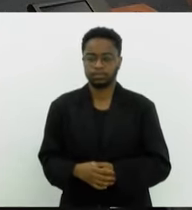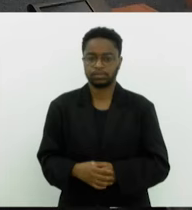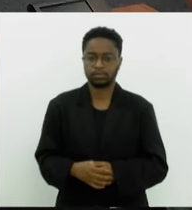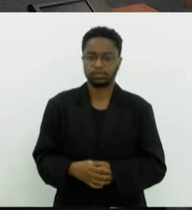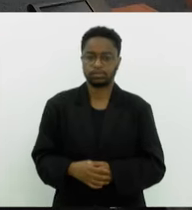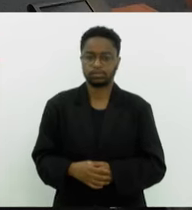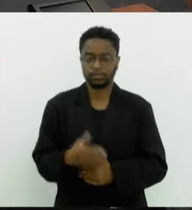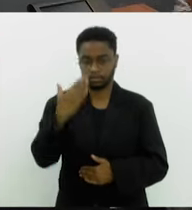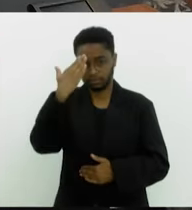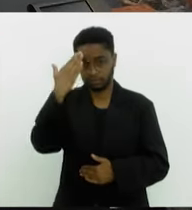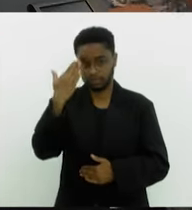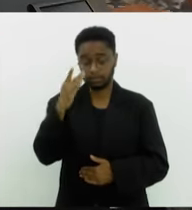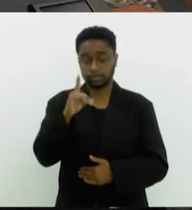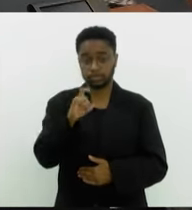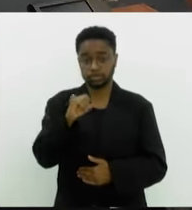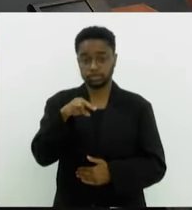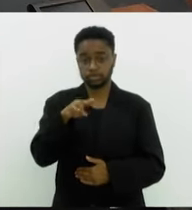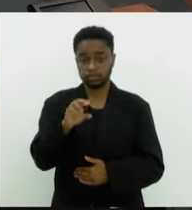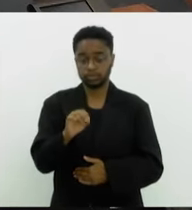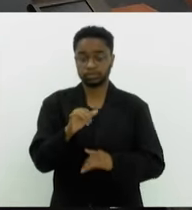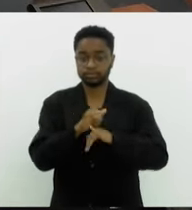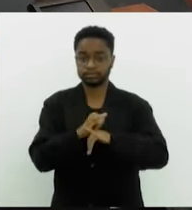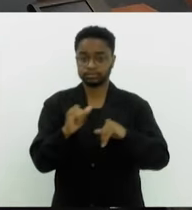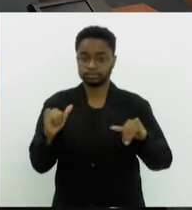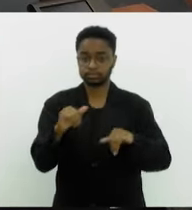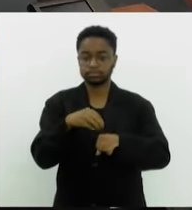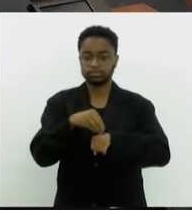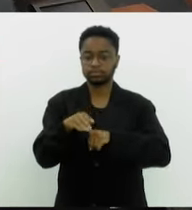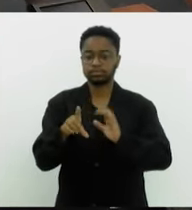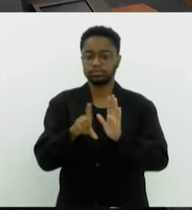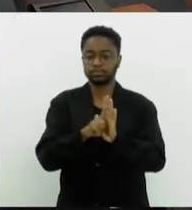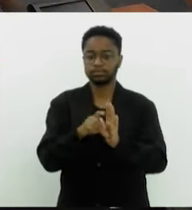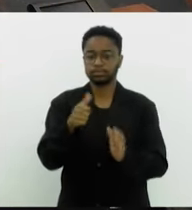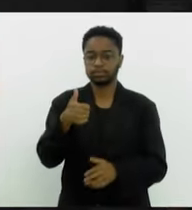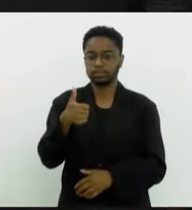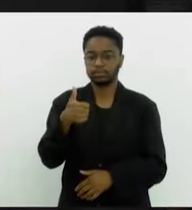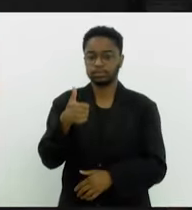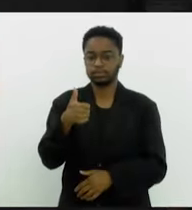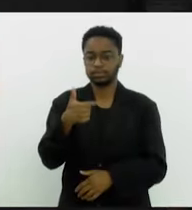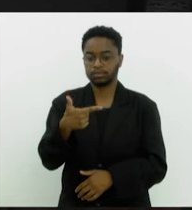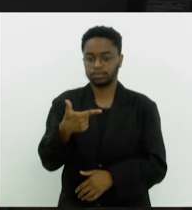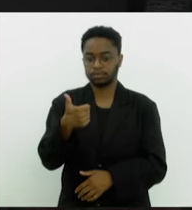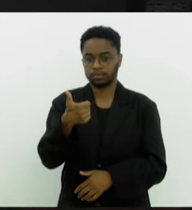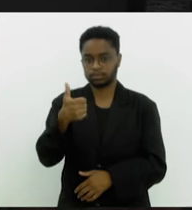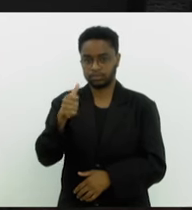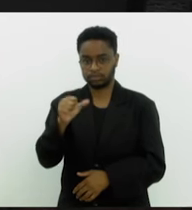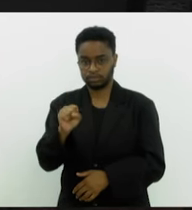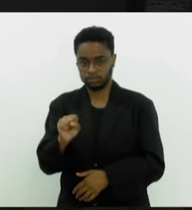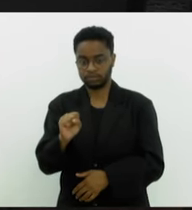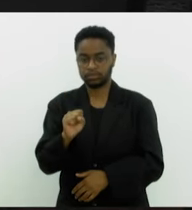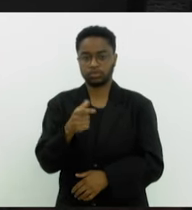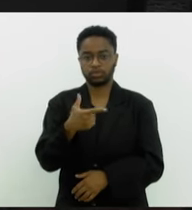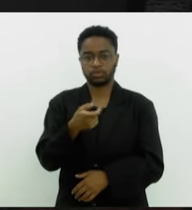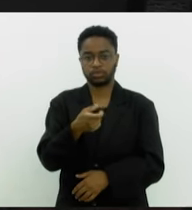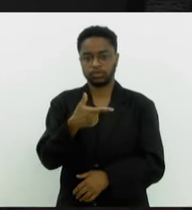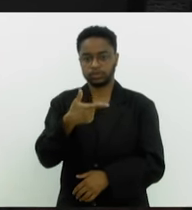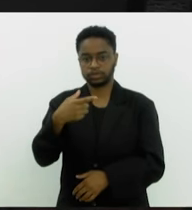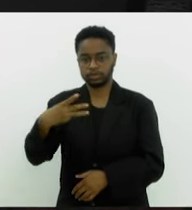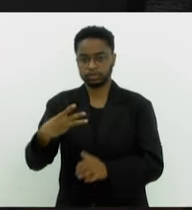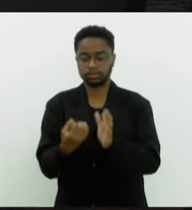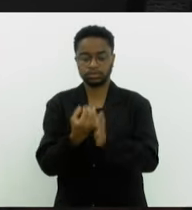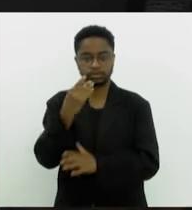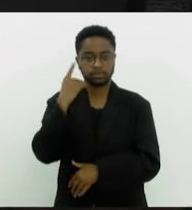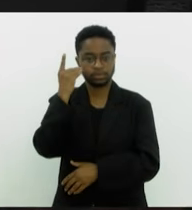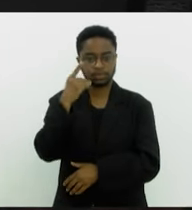Obrigado, Marcelo Dino. Anuncio, indicação legislativa número 218 de 2023, de